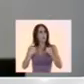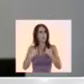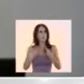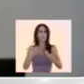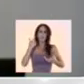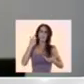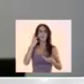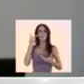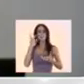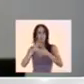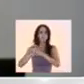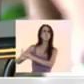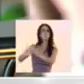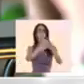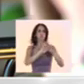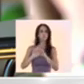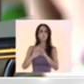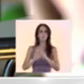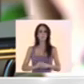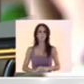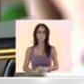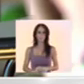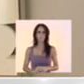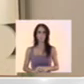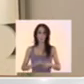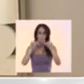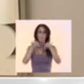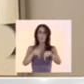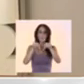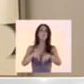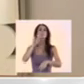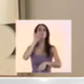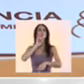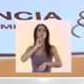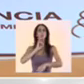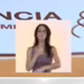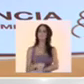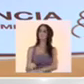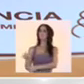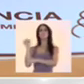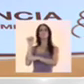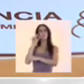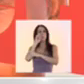na reconstrução das redes sociais perdidas. Aqui, as mulheres